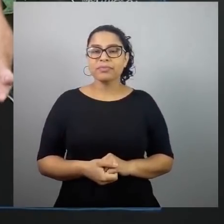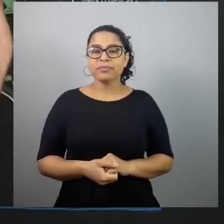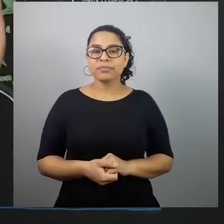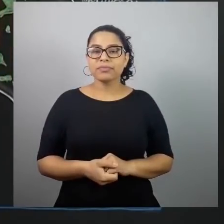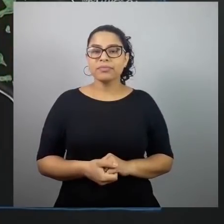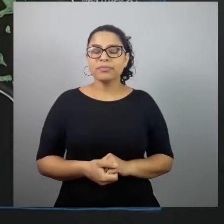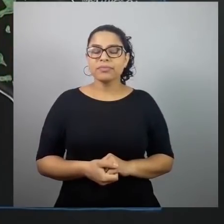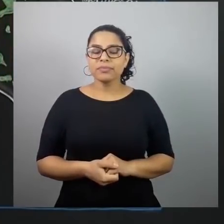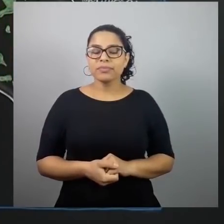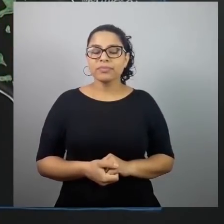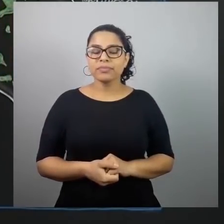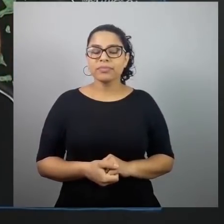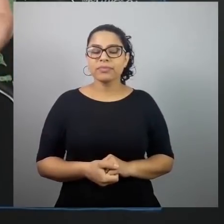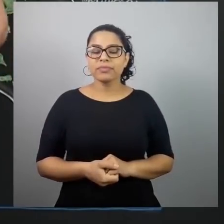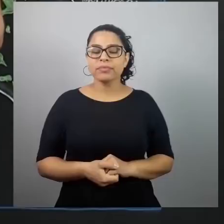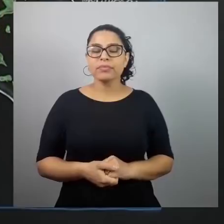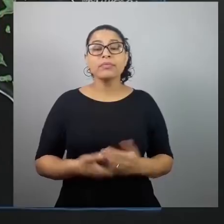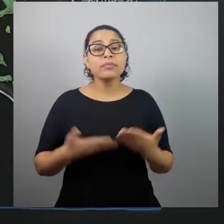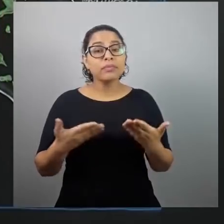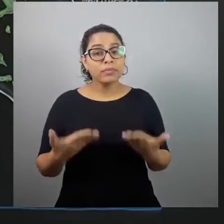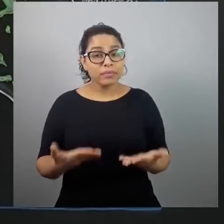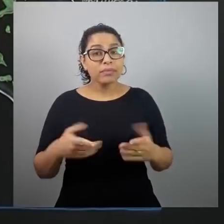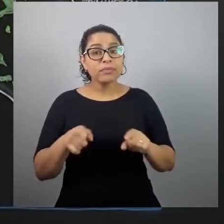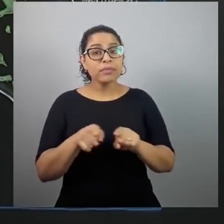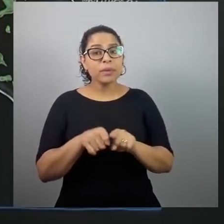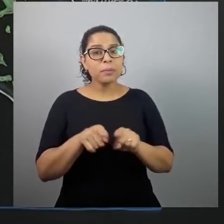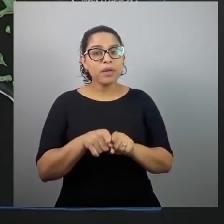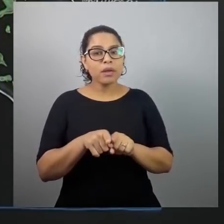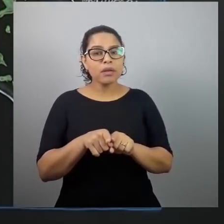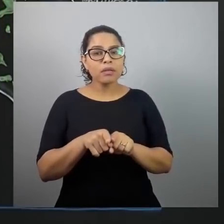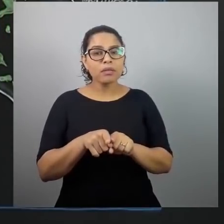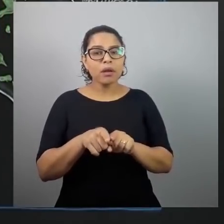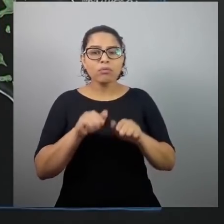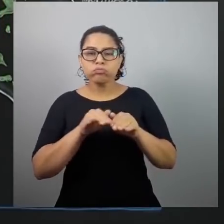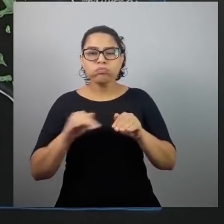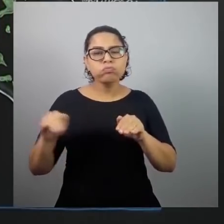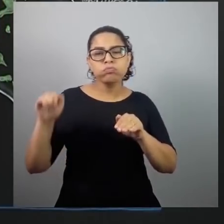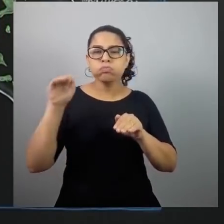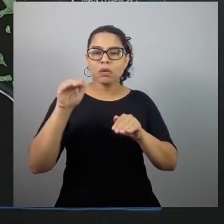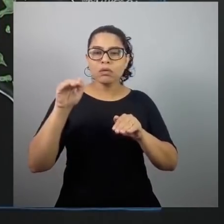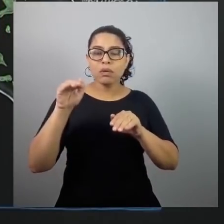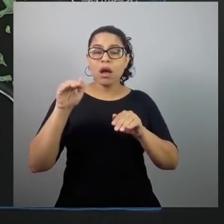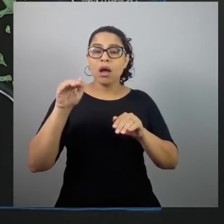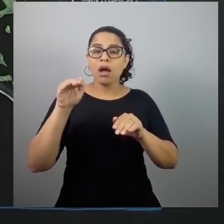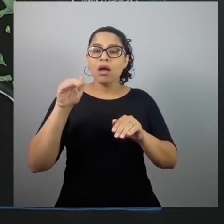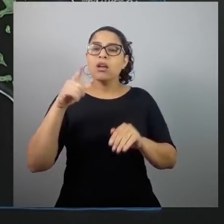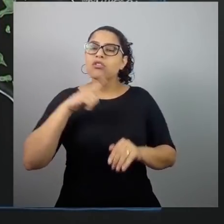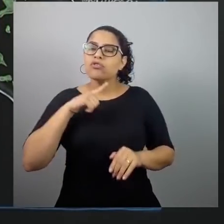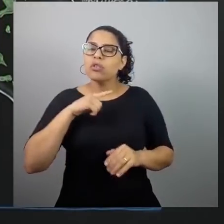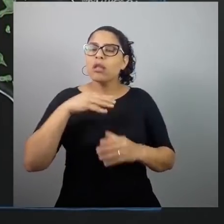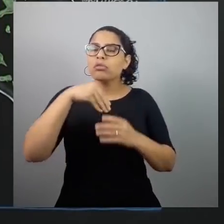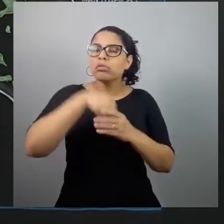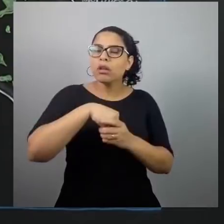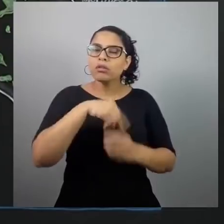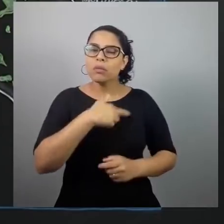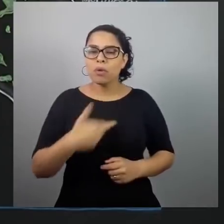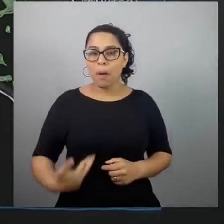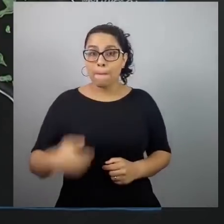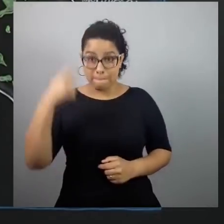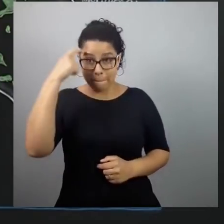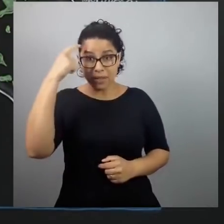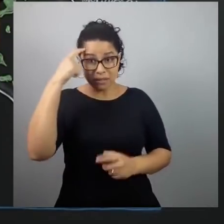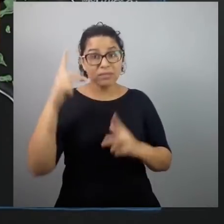dessa ideia. E reparar também que as elites que controlavam a República até então, elas compactuavam com essa ideia,